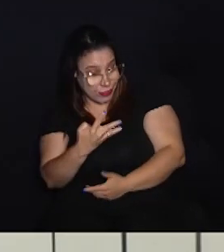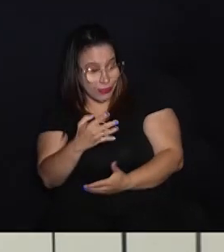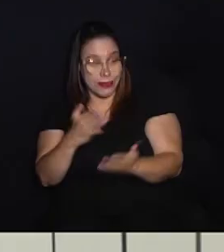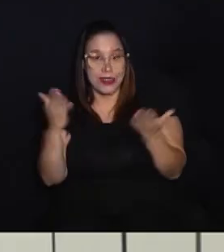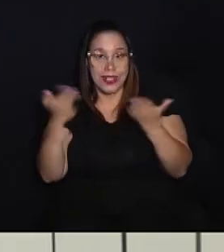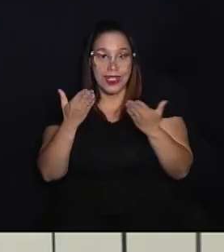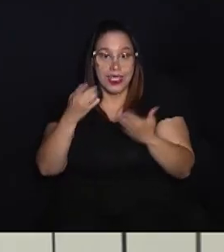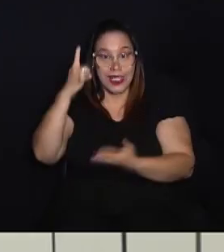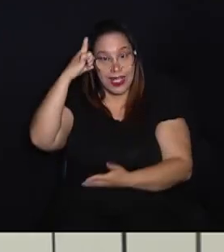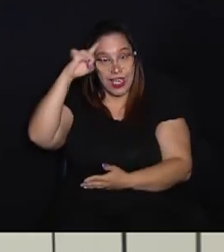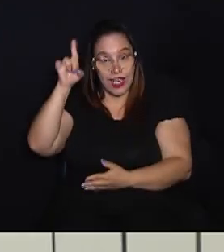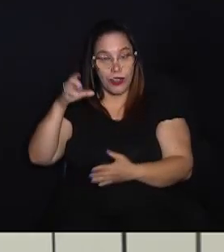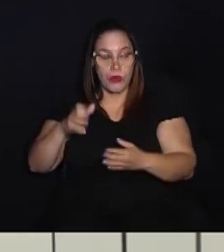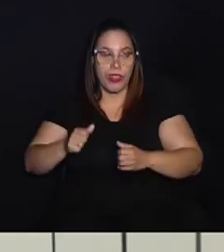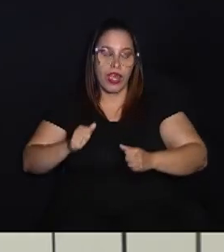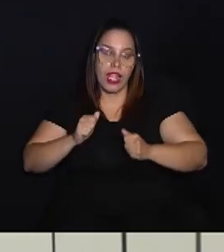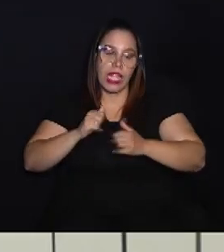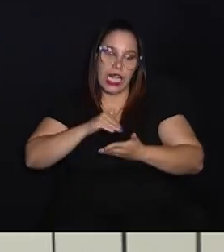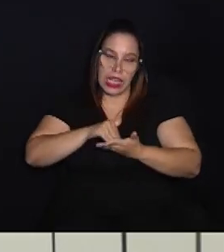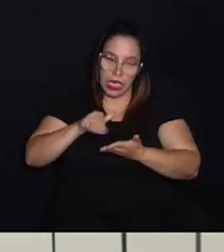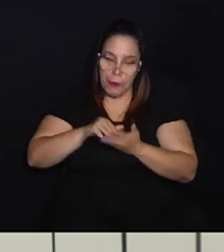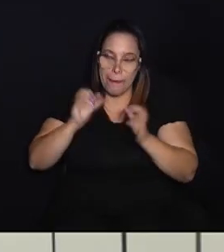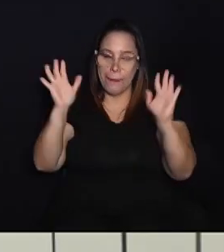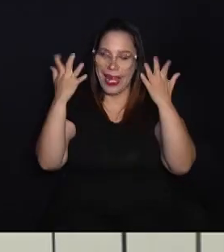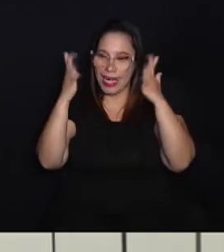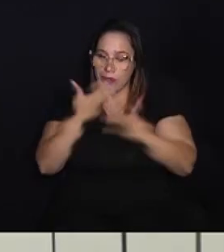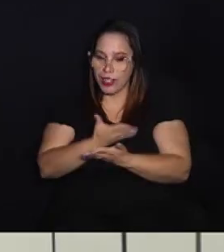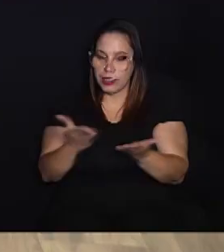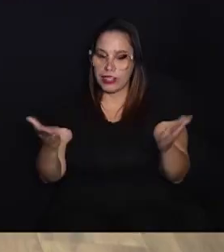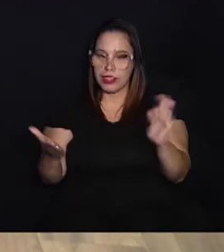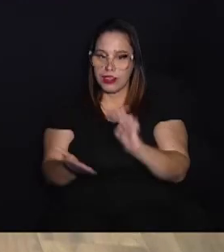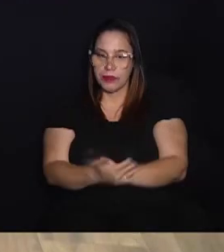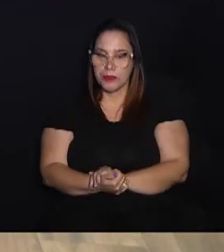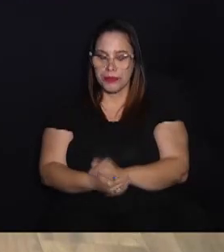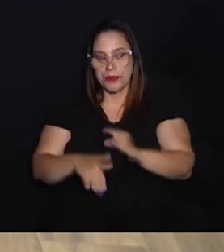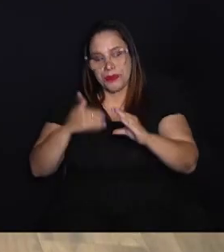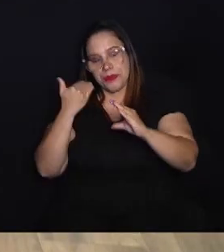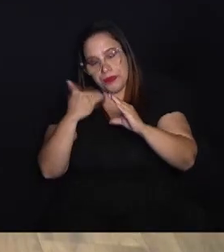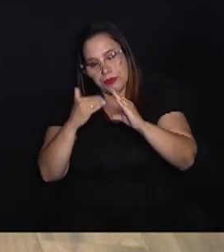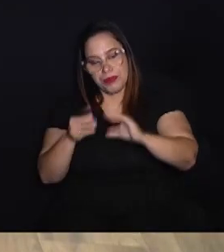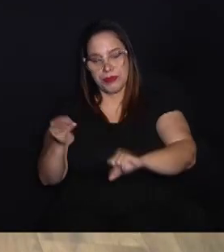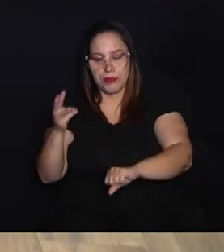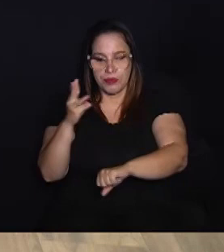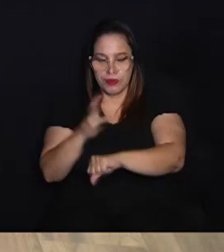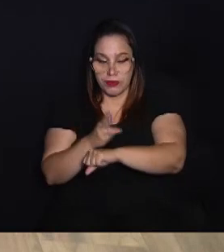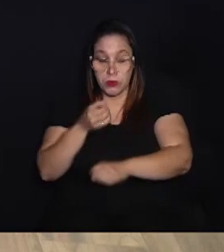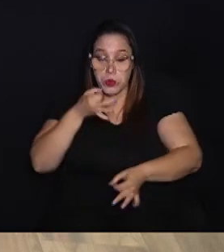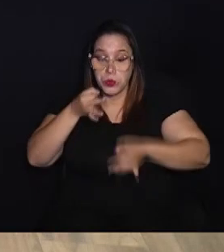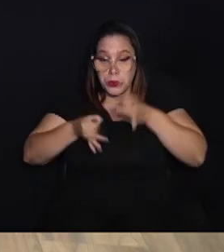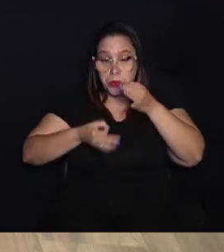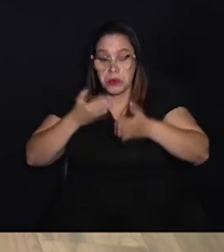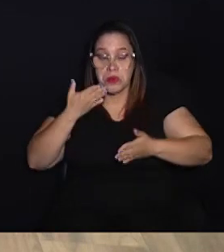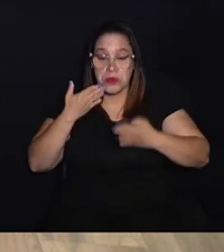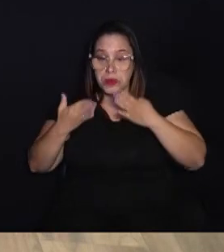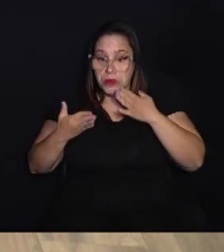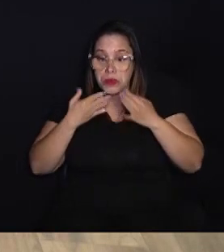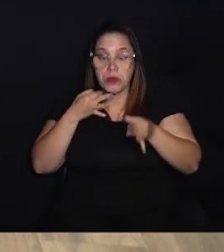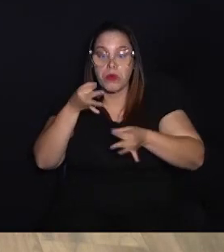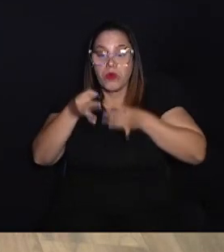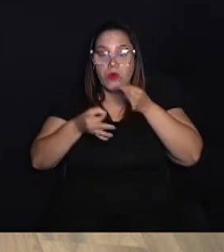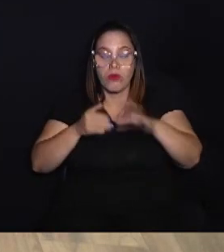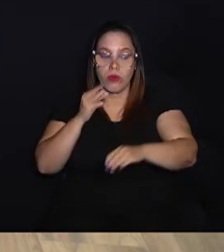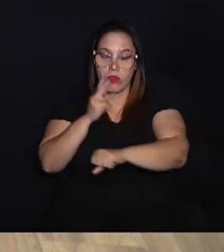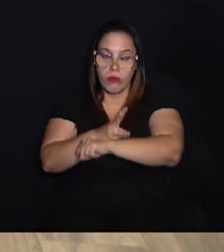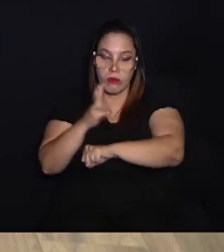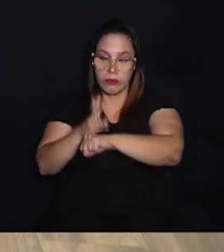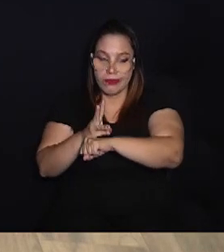é o dia da secretária, parabéns a todas, hein? E participe com a gente, mande a sua sugestão ou a sua opinião através do WhatsApp